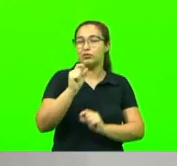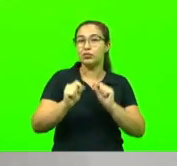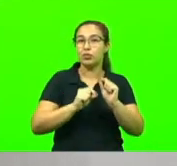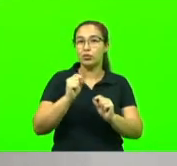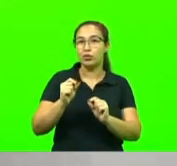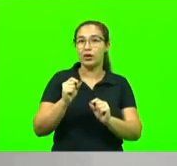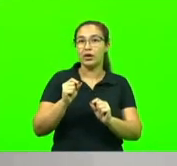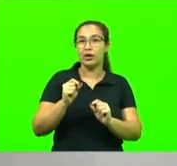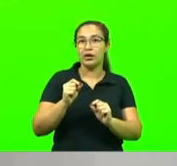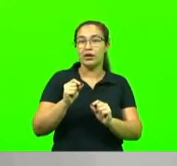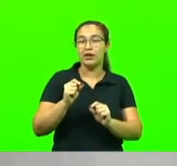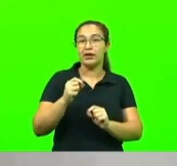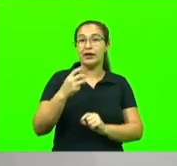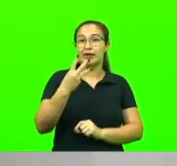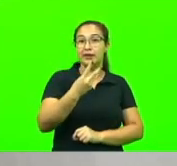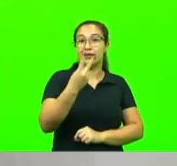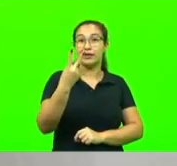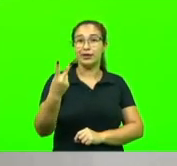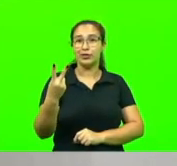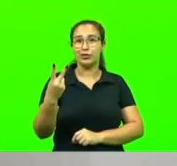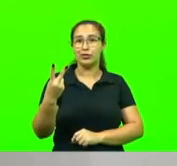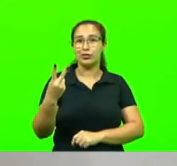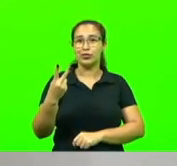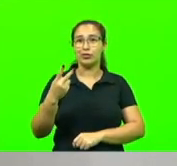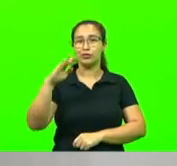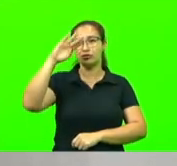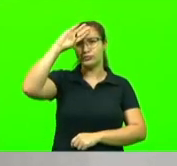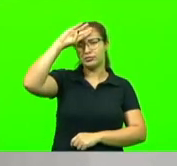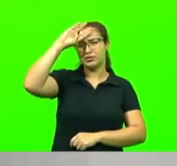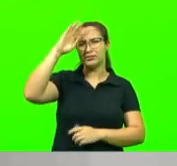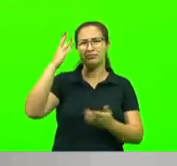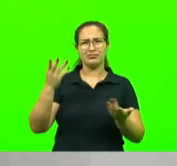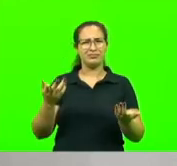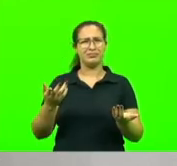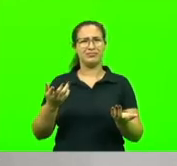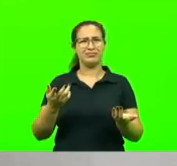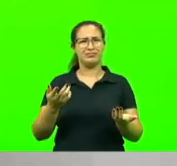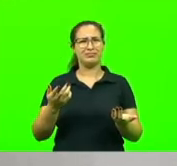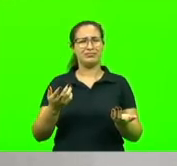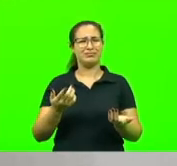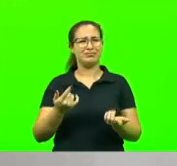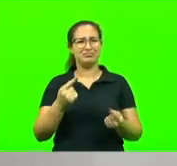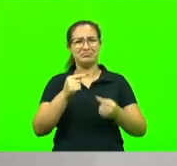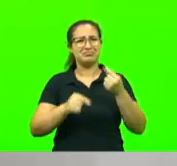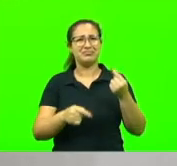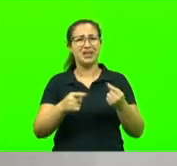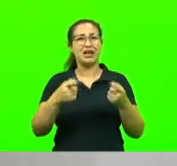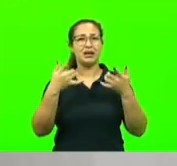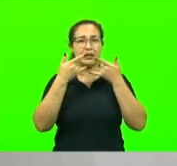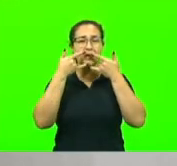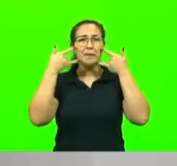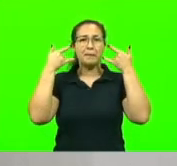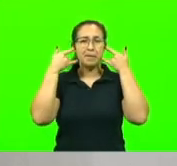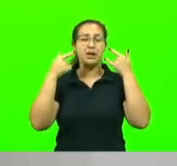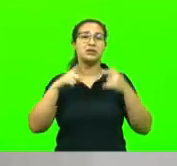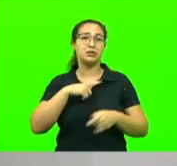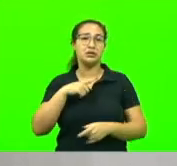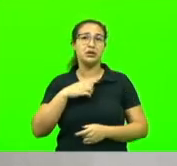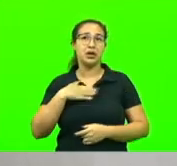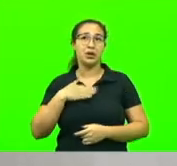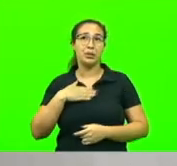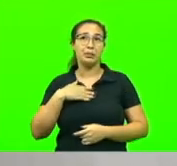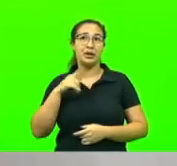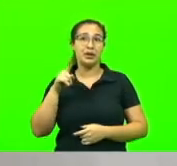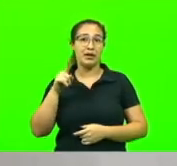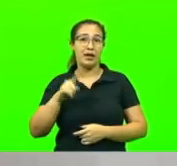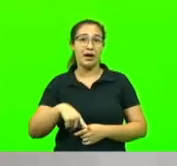e nem sabia. Coisas que não funcionam. Essas máscaras aí, eu tenho a minha máscara que é oficial